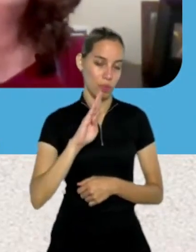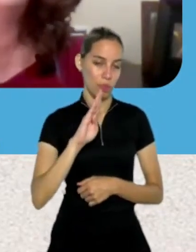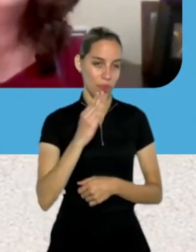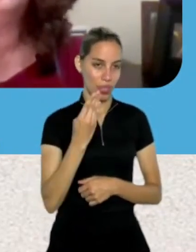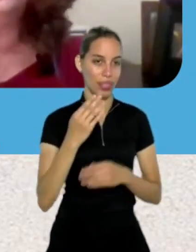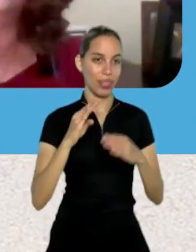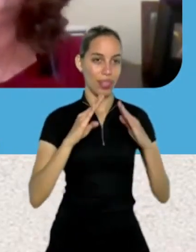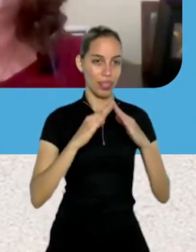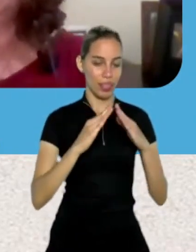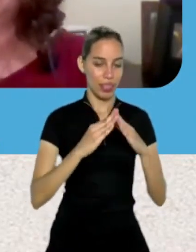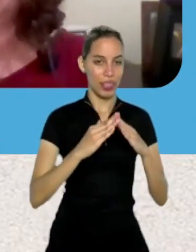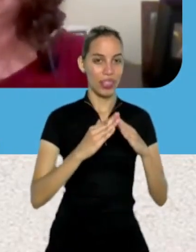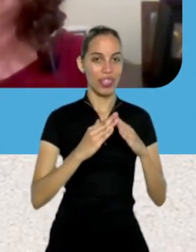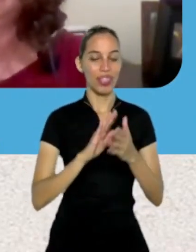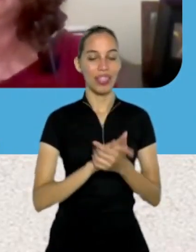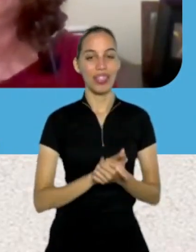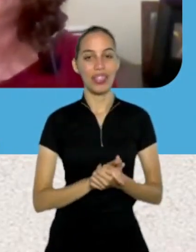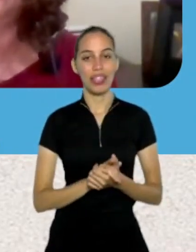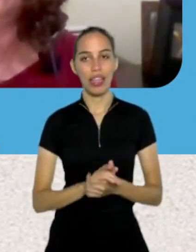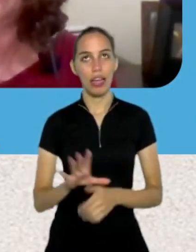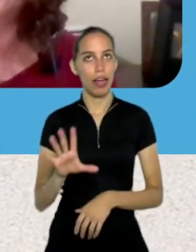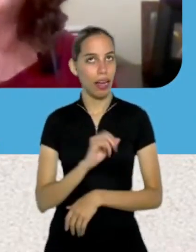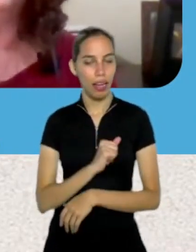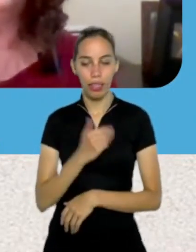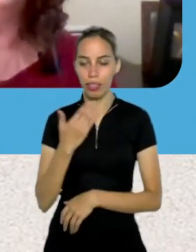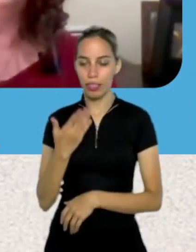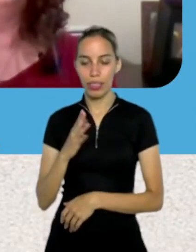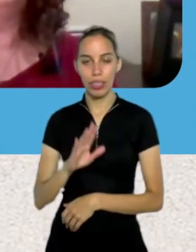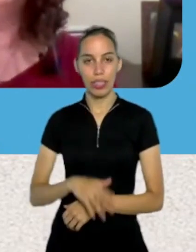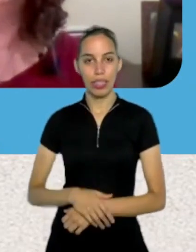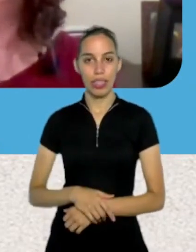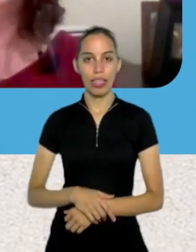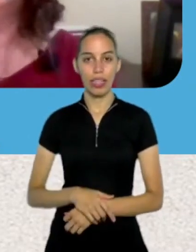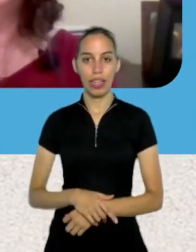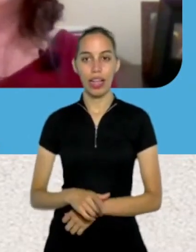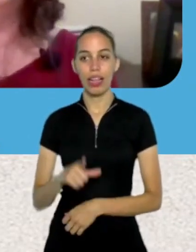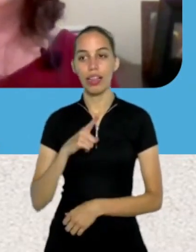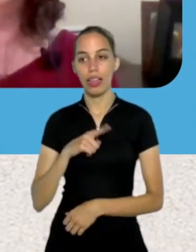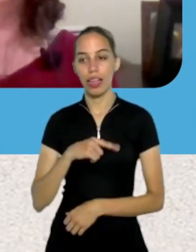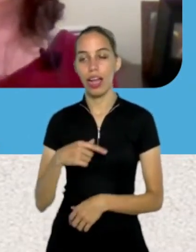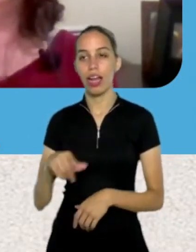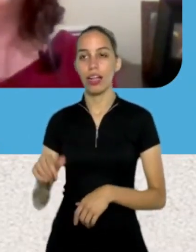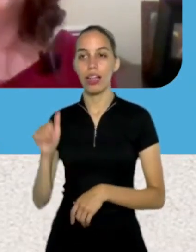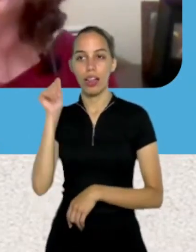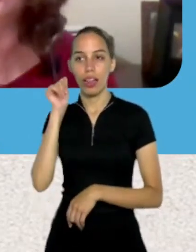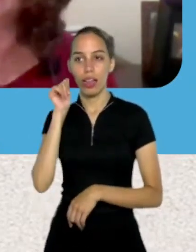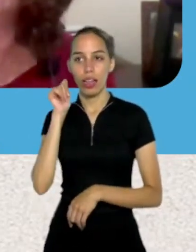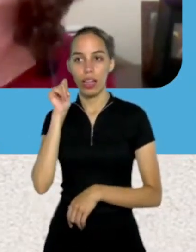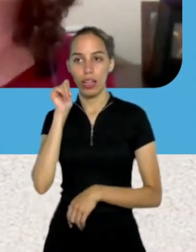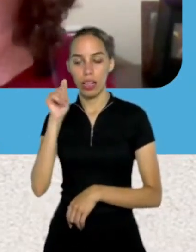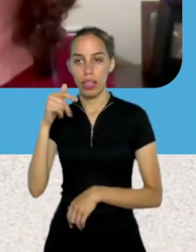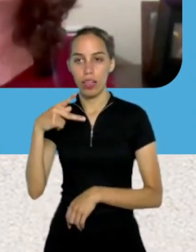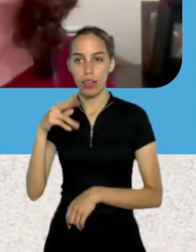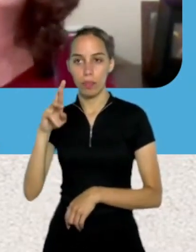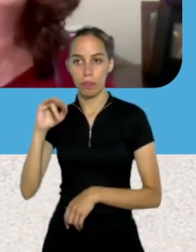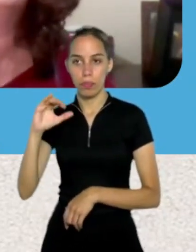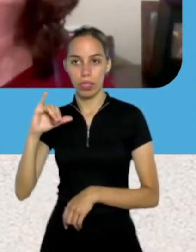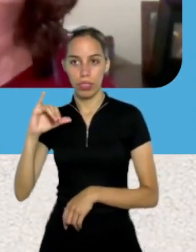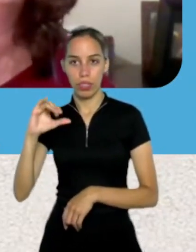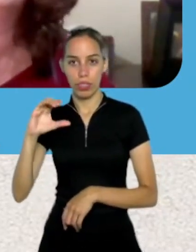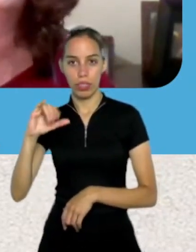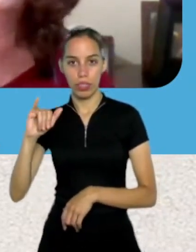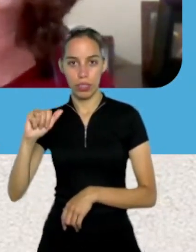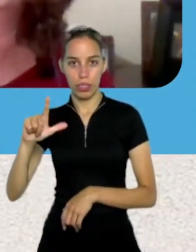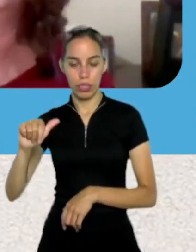eu adoro. O pós-fácil é da Priscila Branco, que é uma poeta,